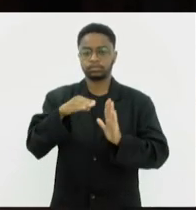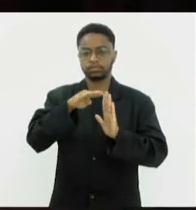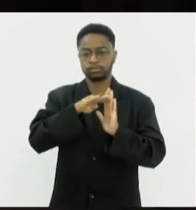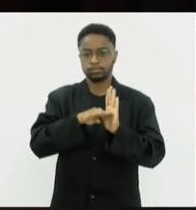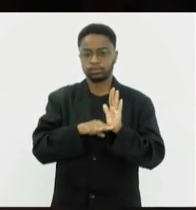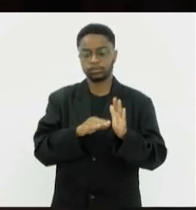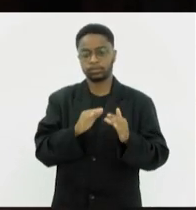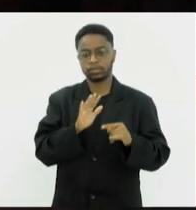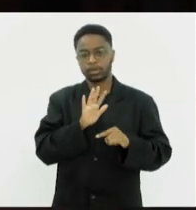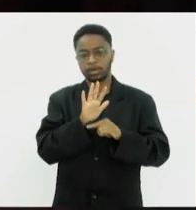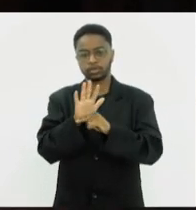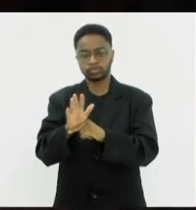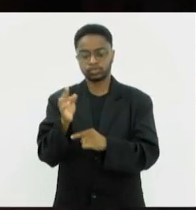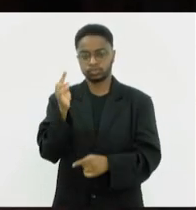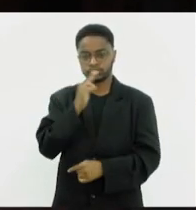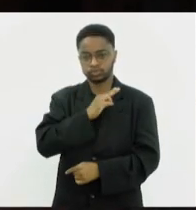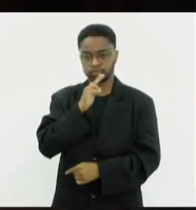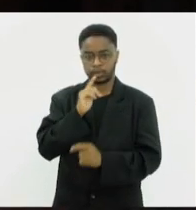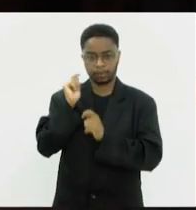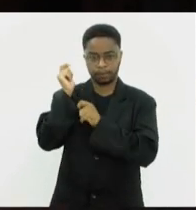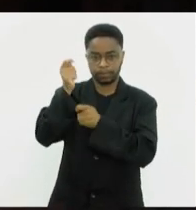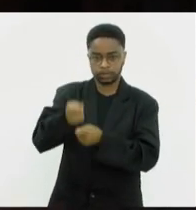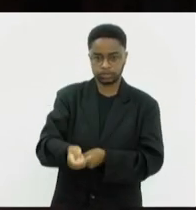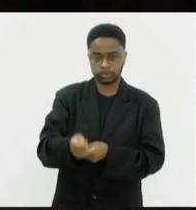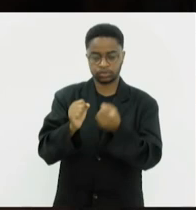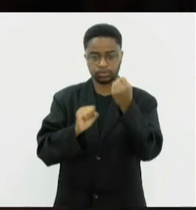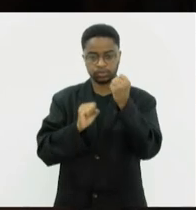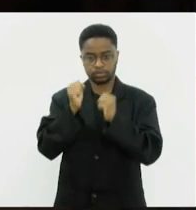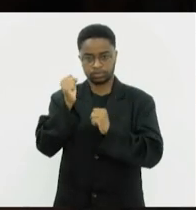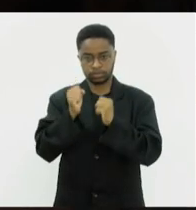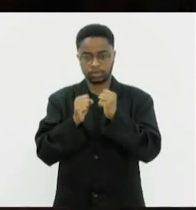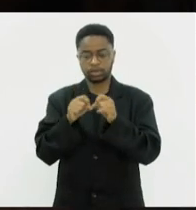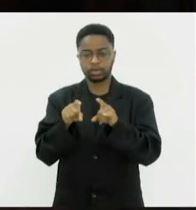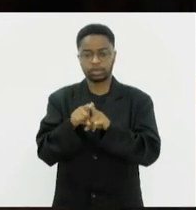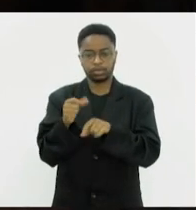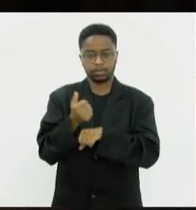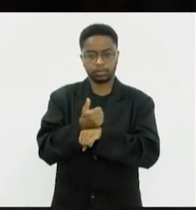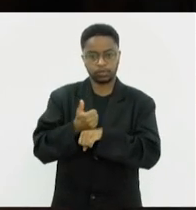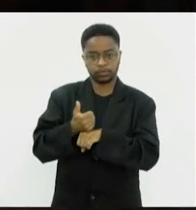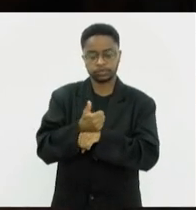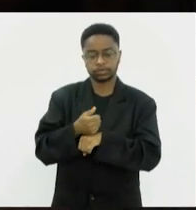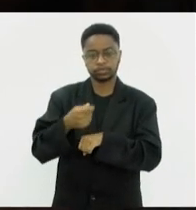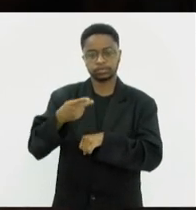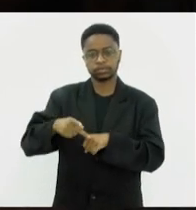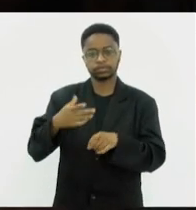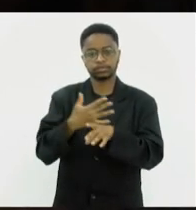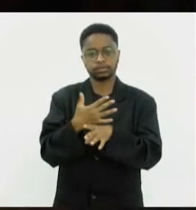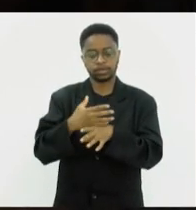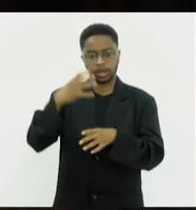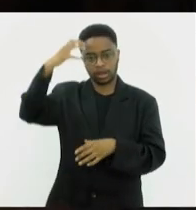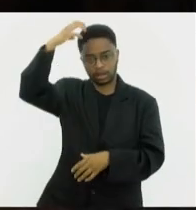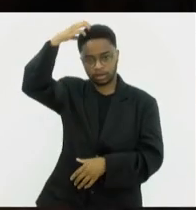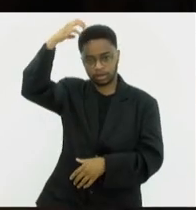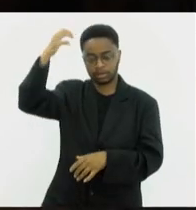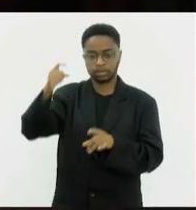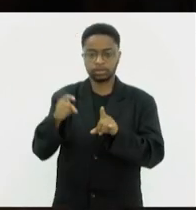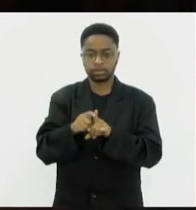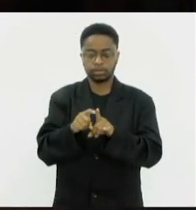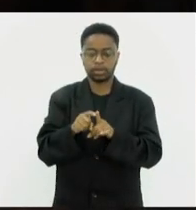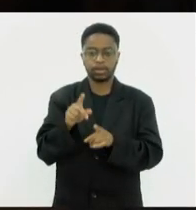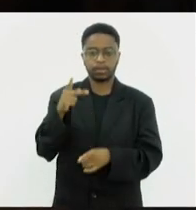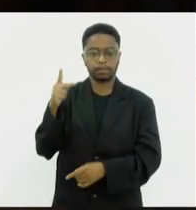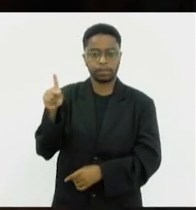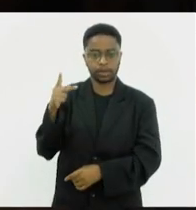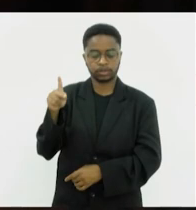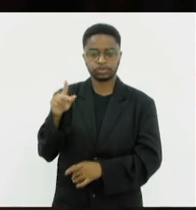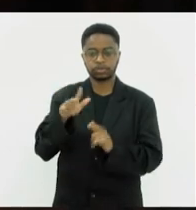de auxílio emergencial para os pescadores industriais e profissionais do município de Angra dos Reis e Paraty,